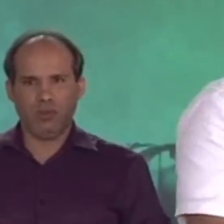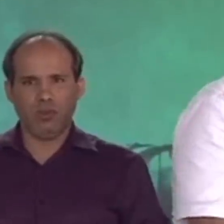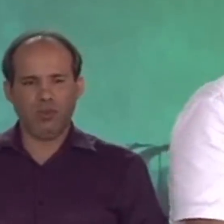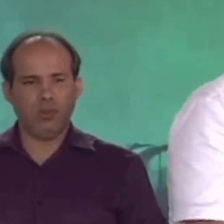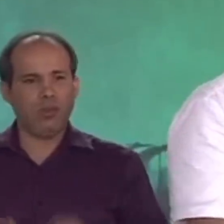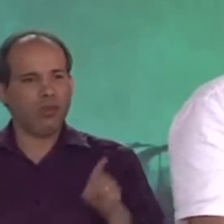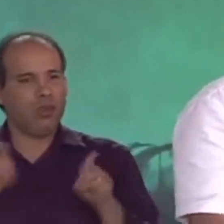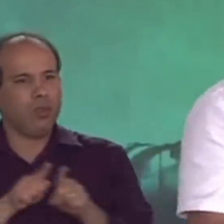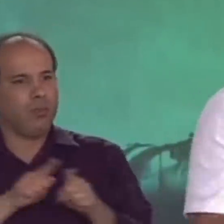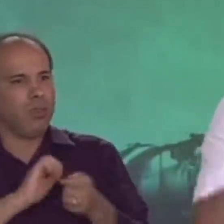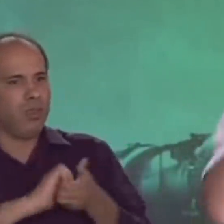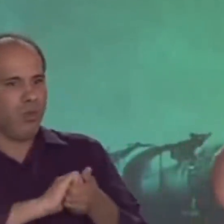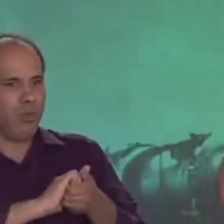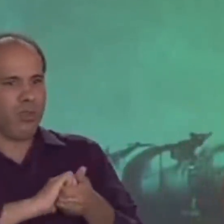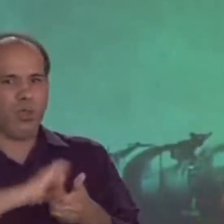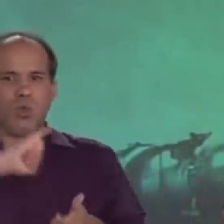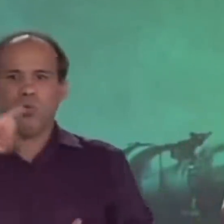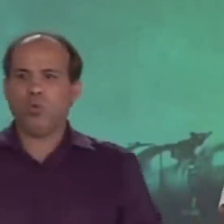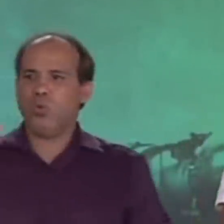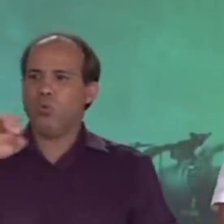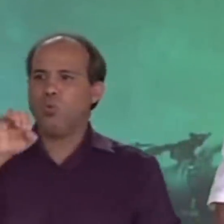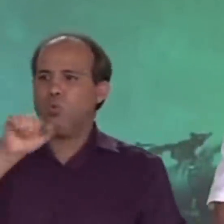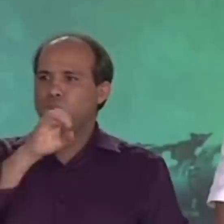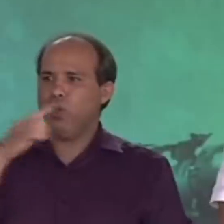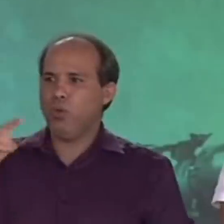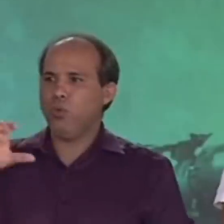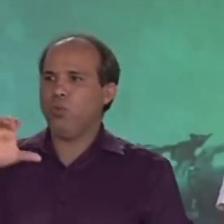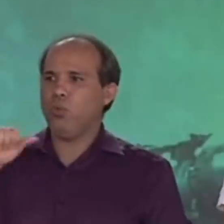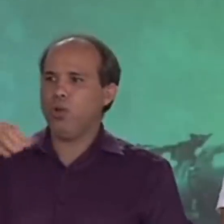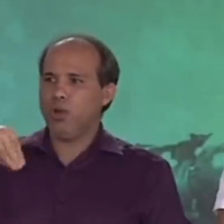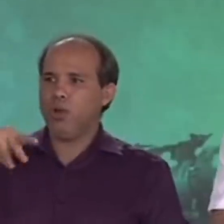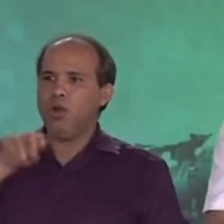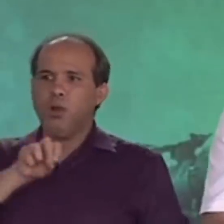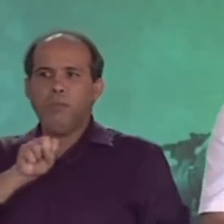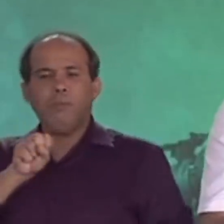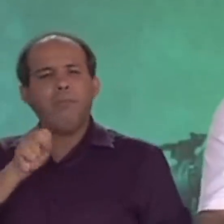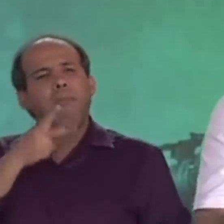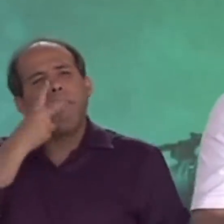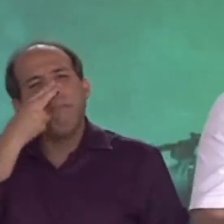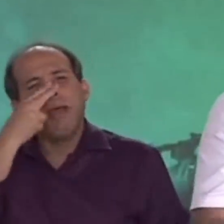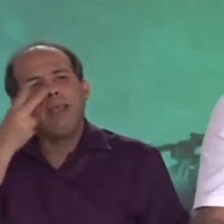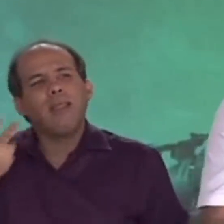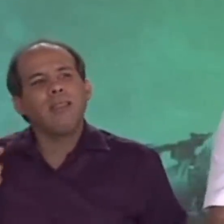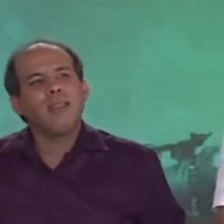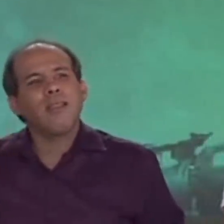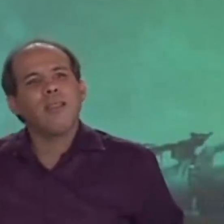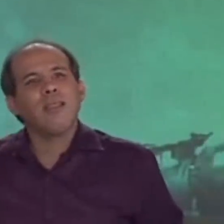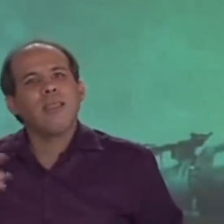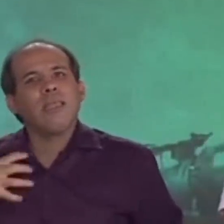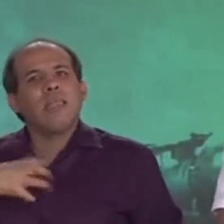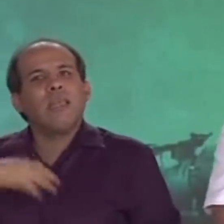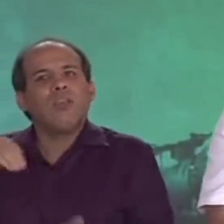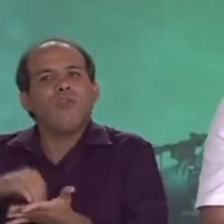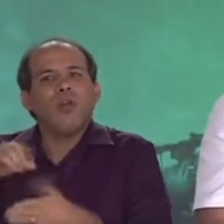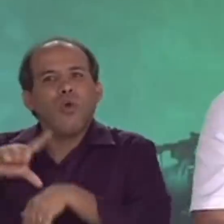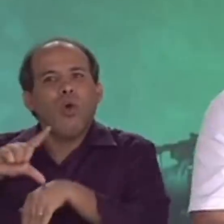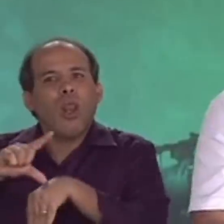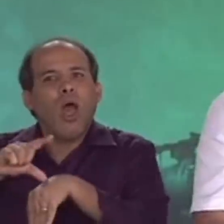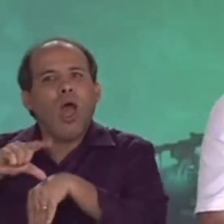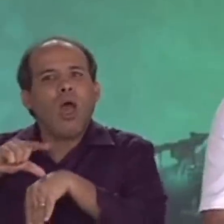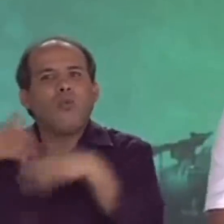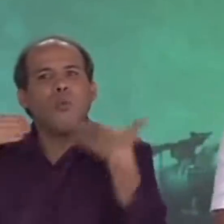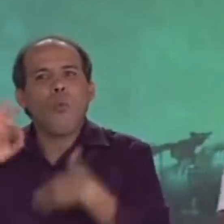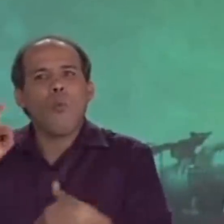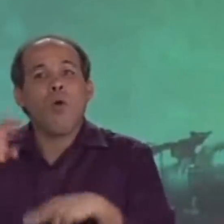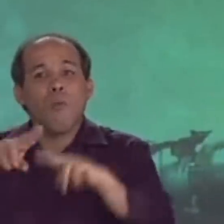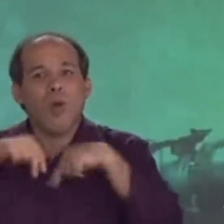Quero comentar aqui o João Campos, que, pelo que parece, ninguém sente falta do horário de verão. E ele